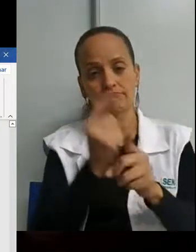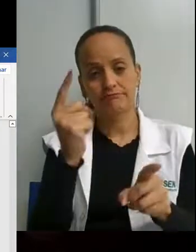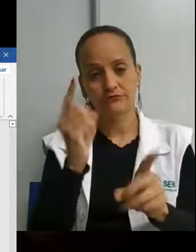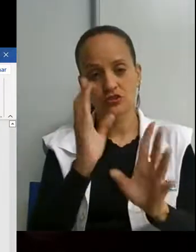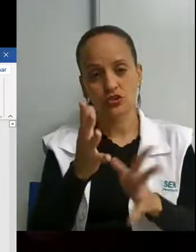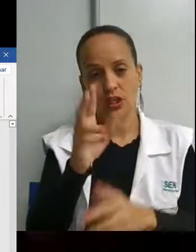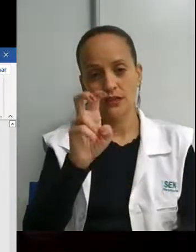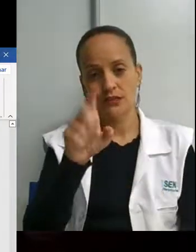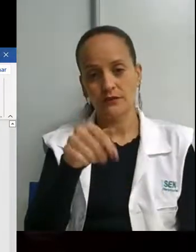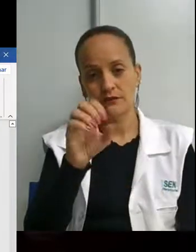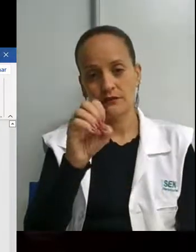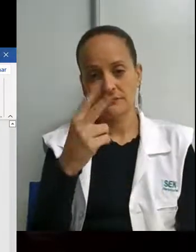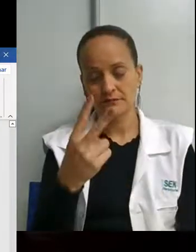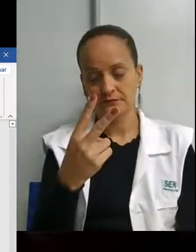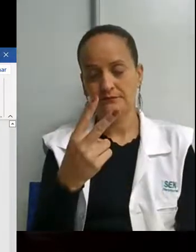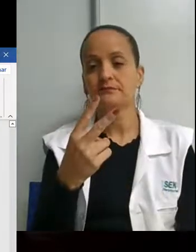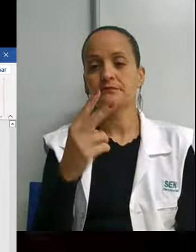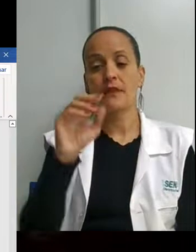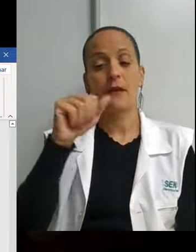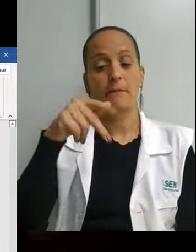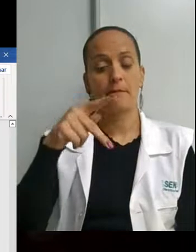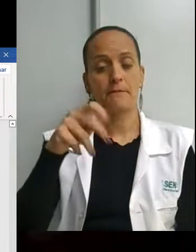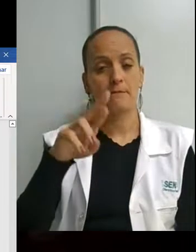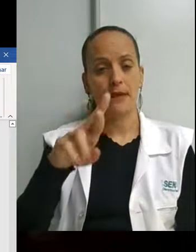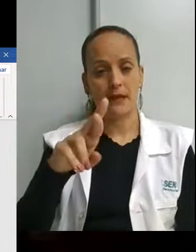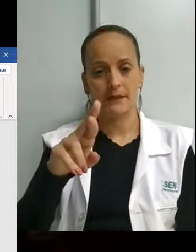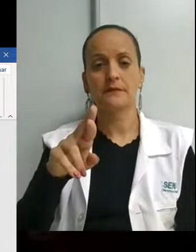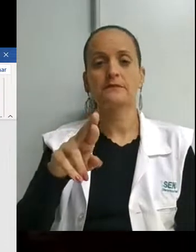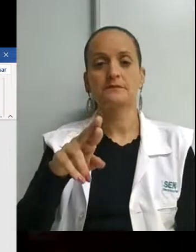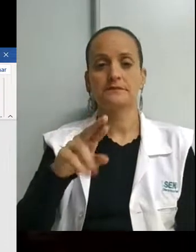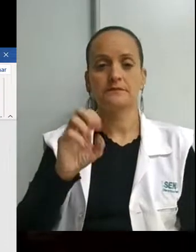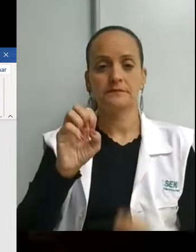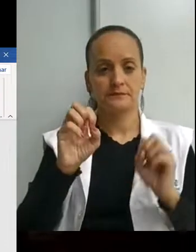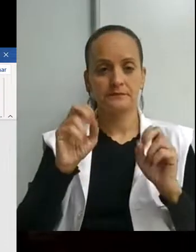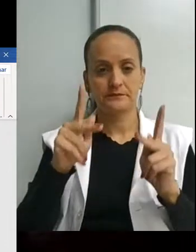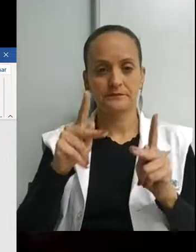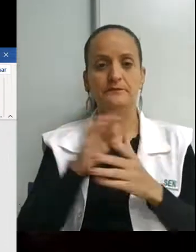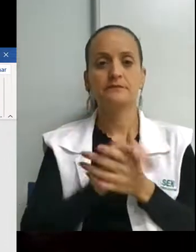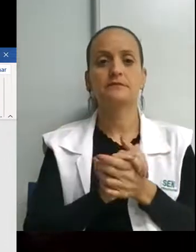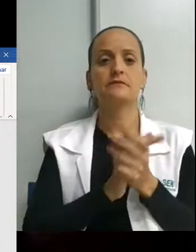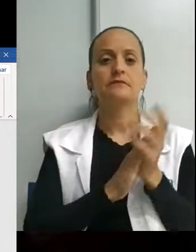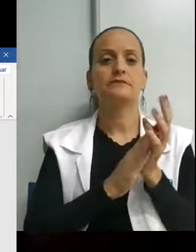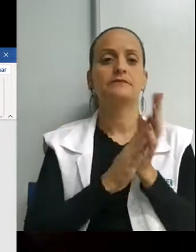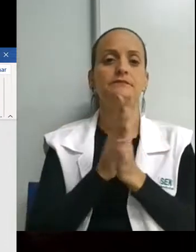5,02. Tudo bem? Então, a gente calculou a potência e a especificação aqui do que? Da chave.